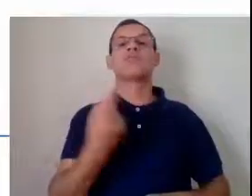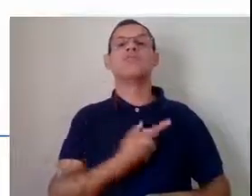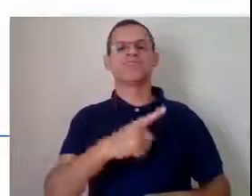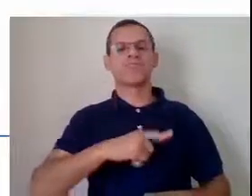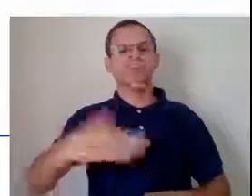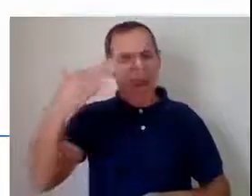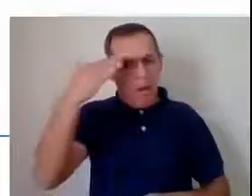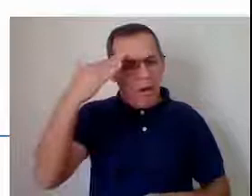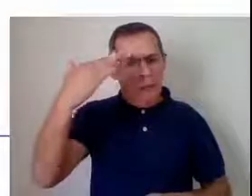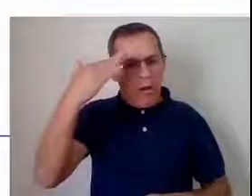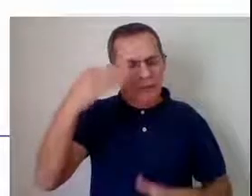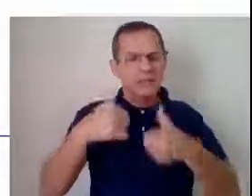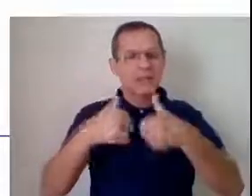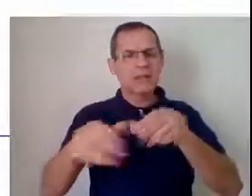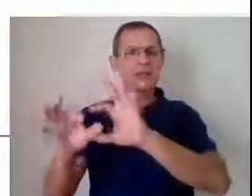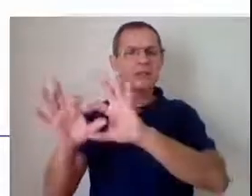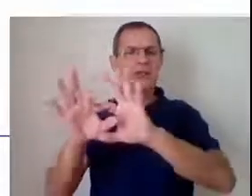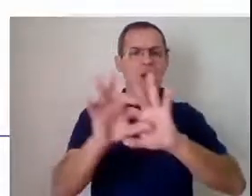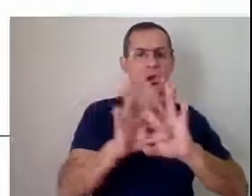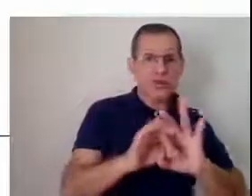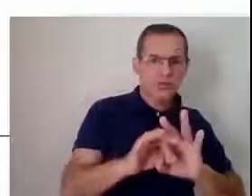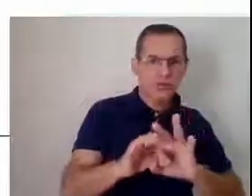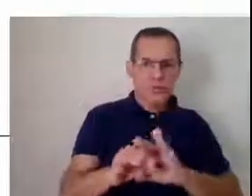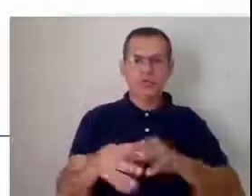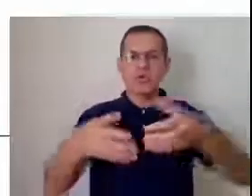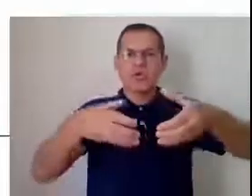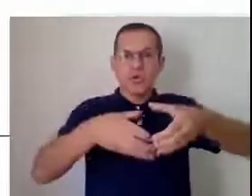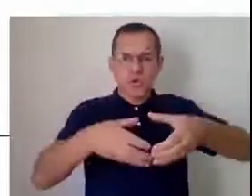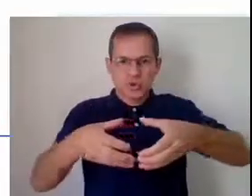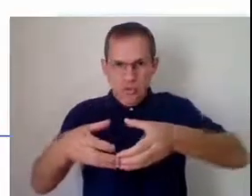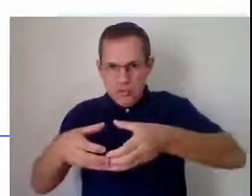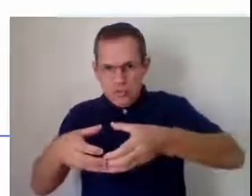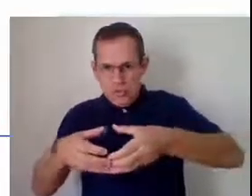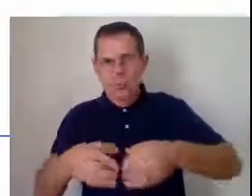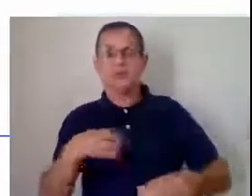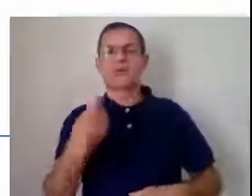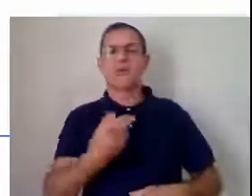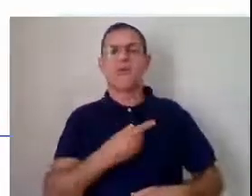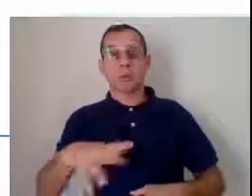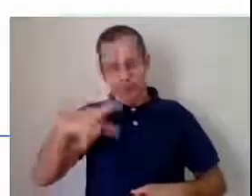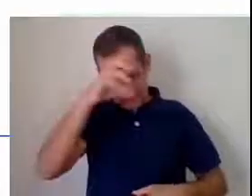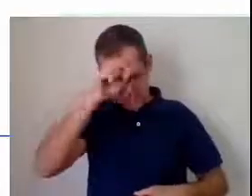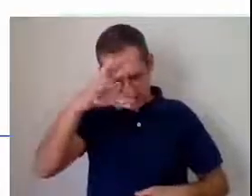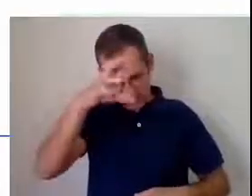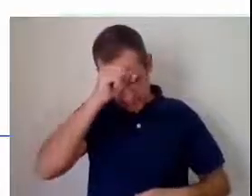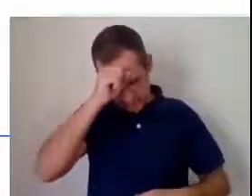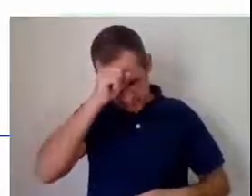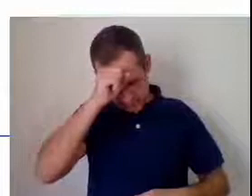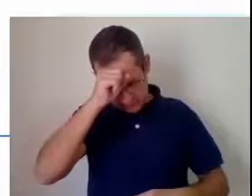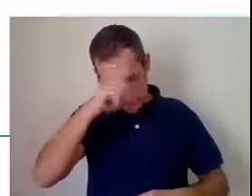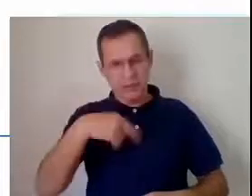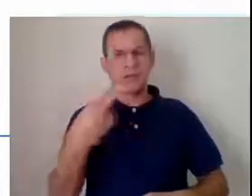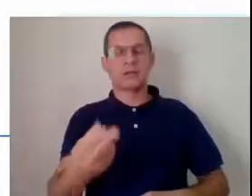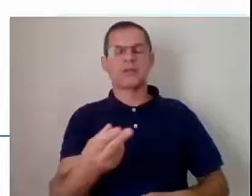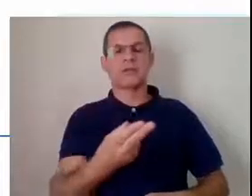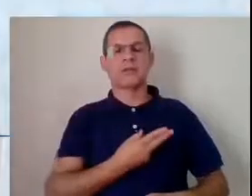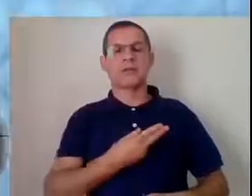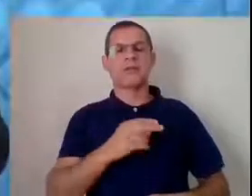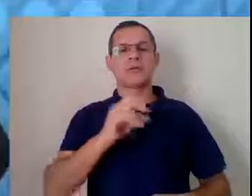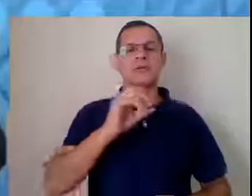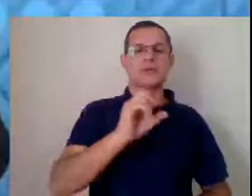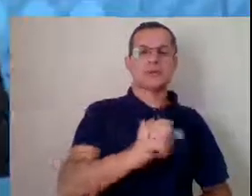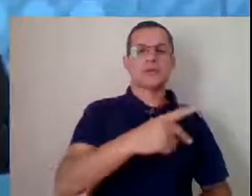que entender desse contexto de conjuntos? Então, vamos aprender. E na nossa